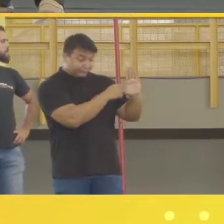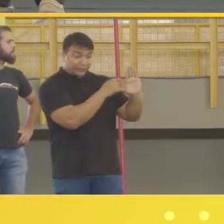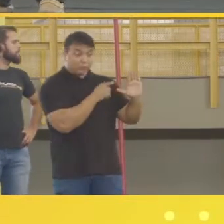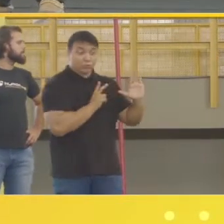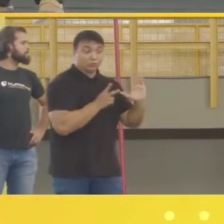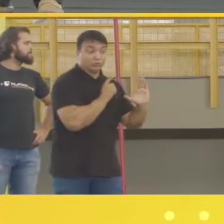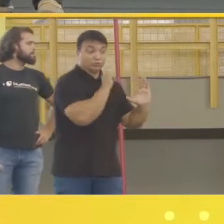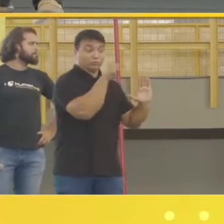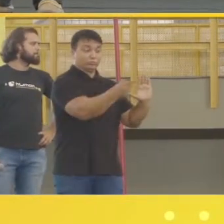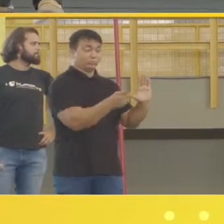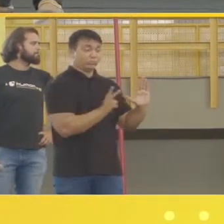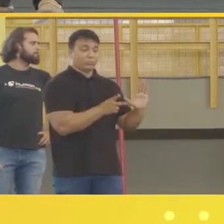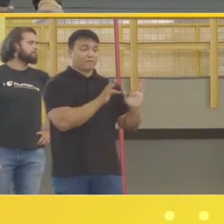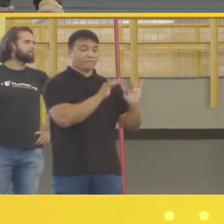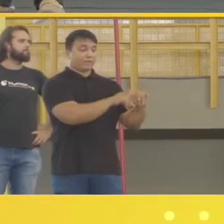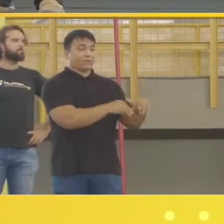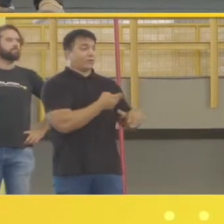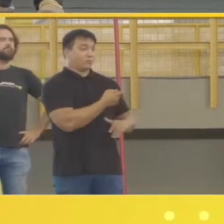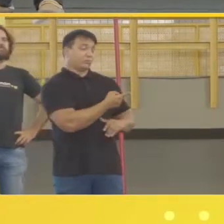Deixa essa questão para o final.